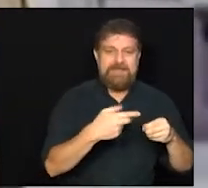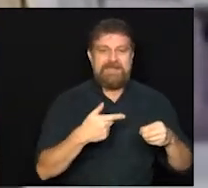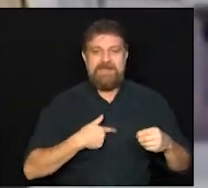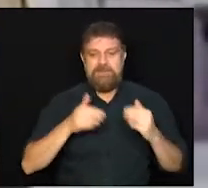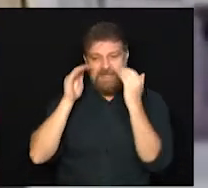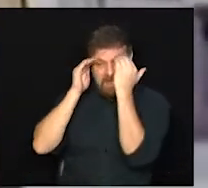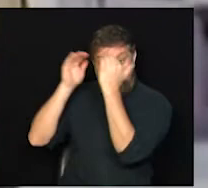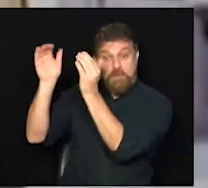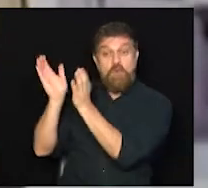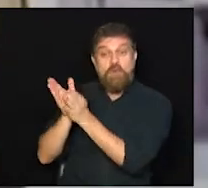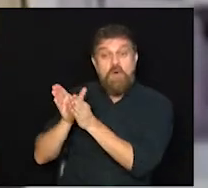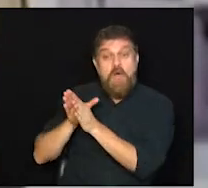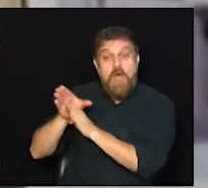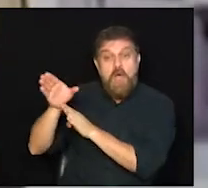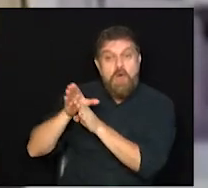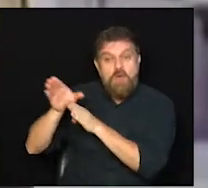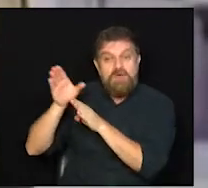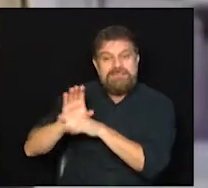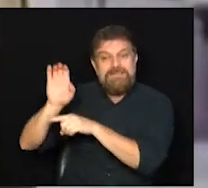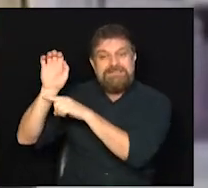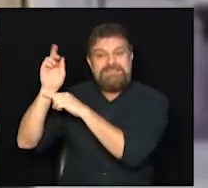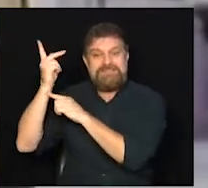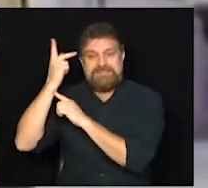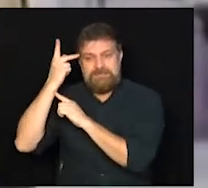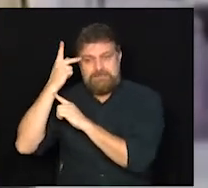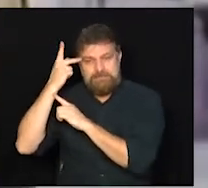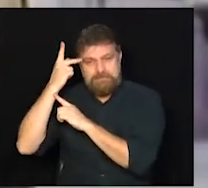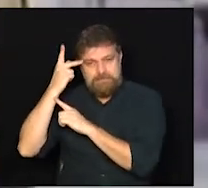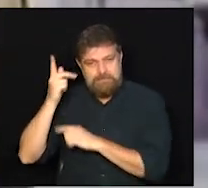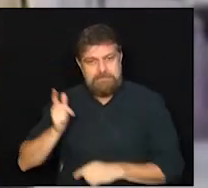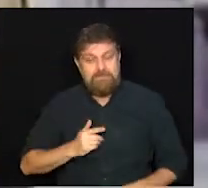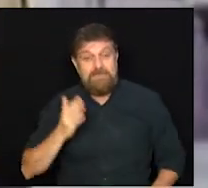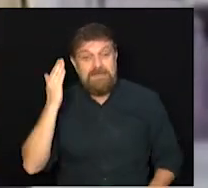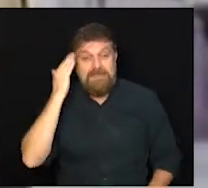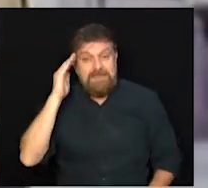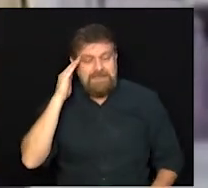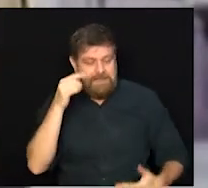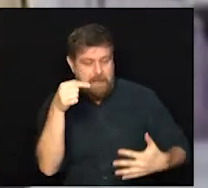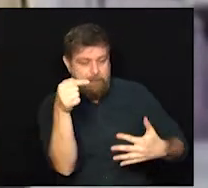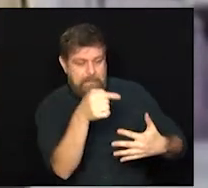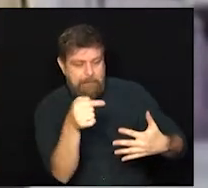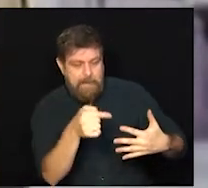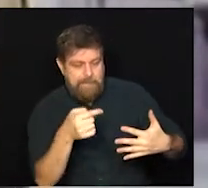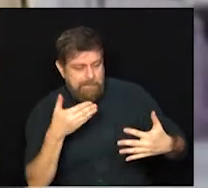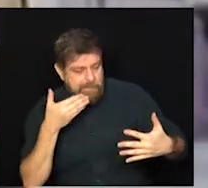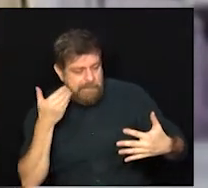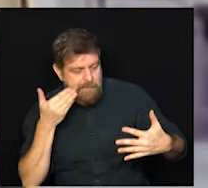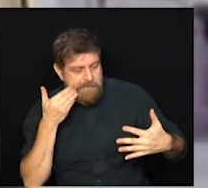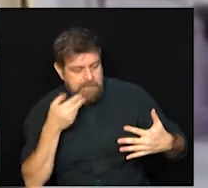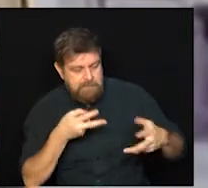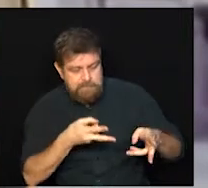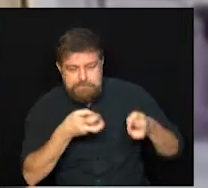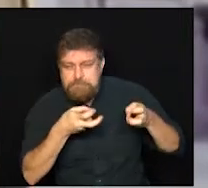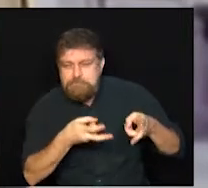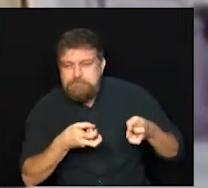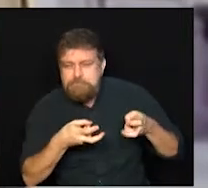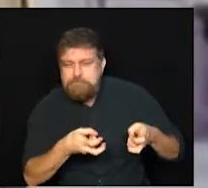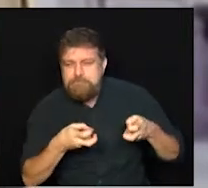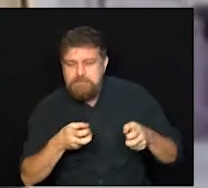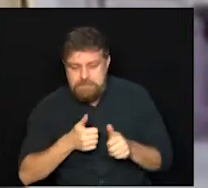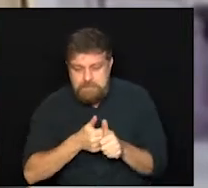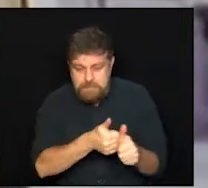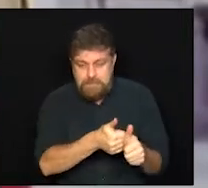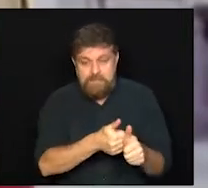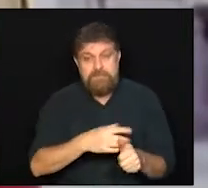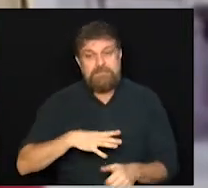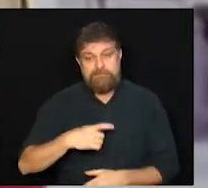Então, estar próximo, entender os indicadores e acompanhar é muito importante no